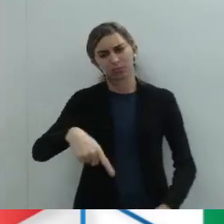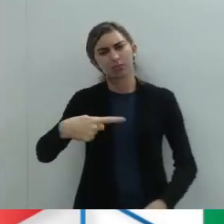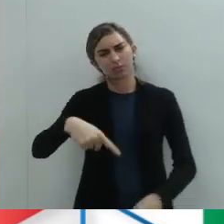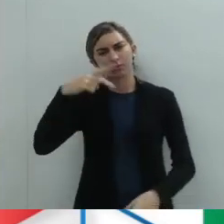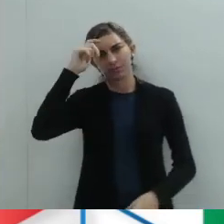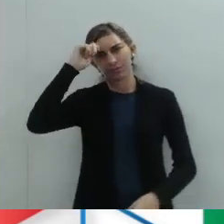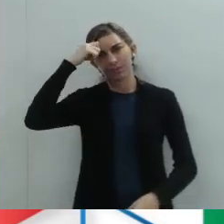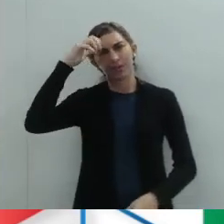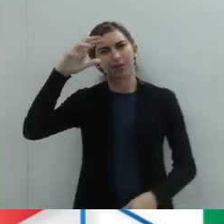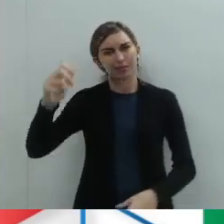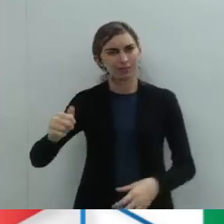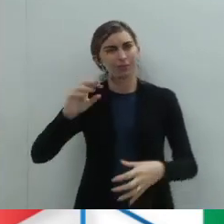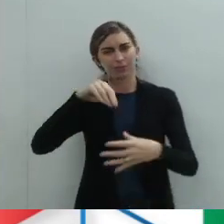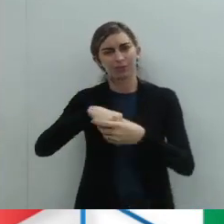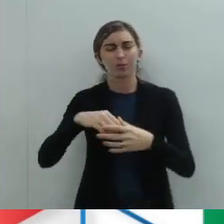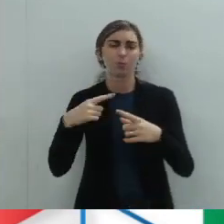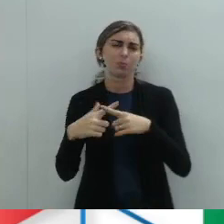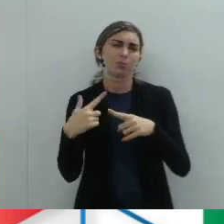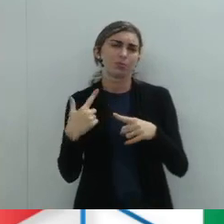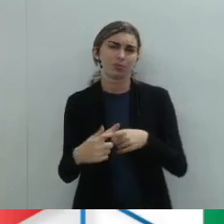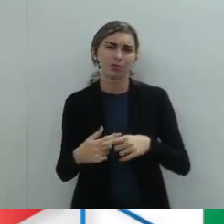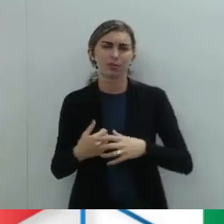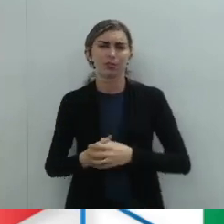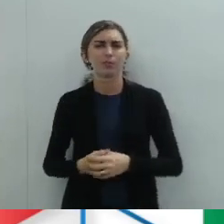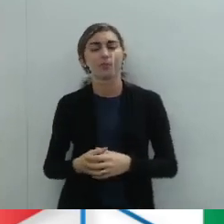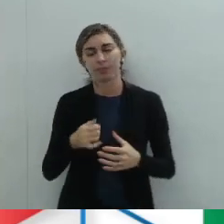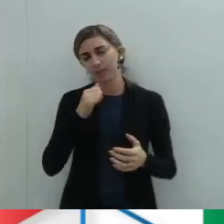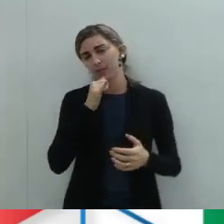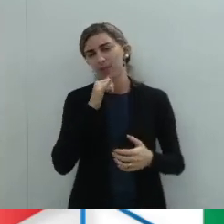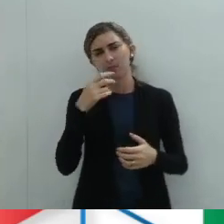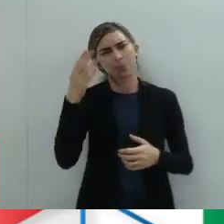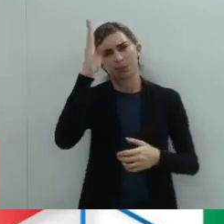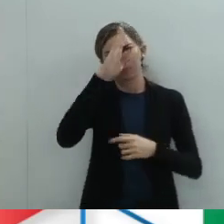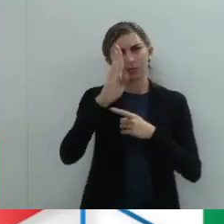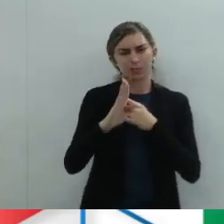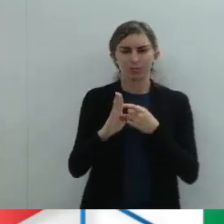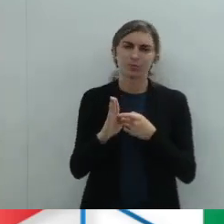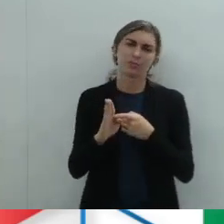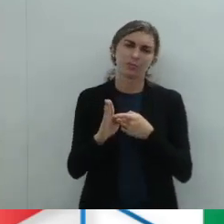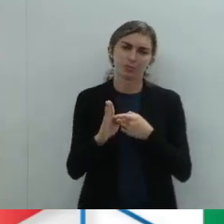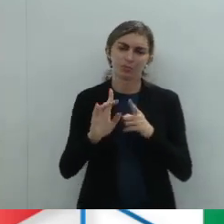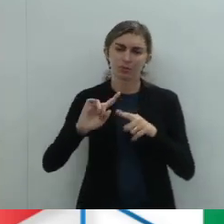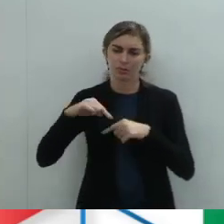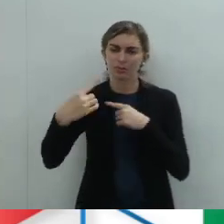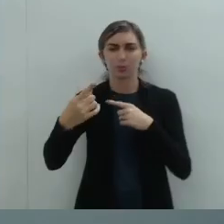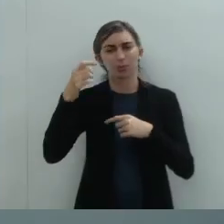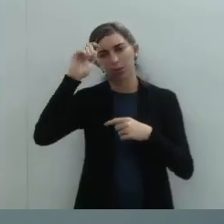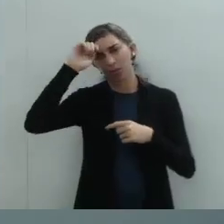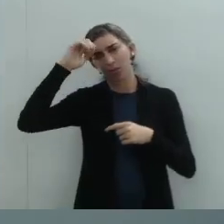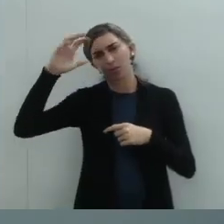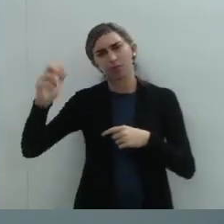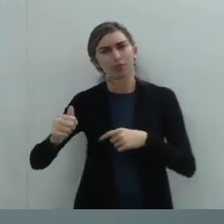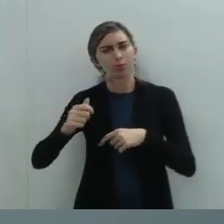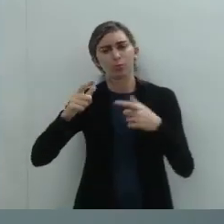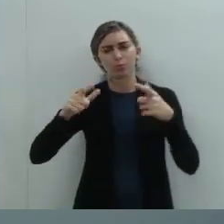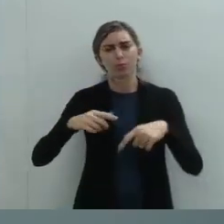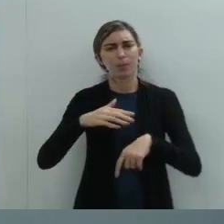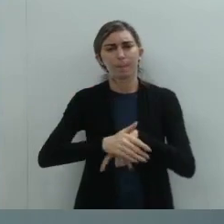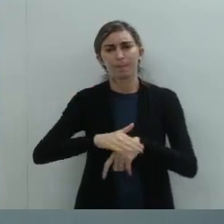incluída, certo? Por quê, professor? Porque, por exemplo, o Brasil, depois da África, é o lugar que tem